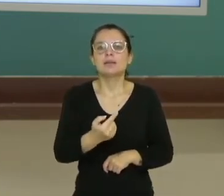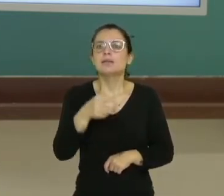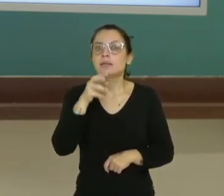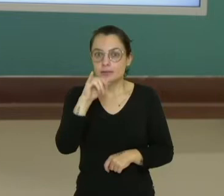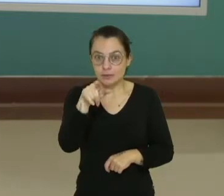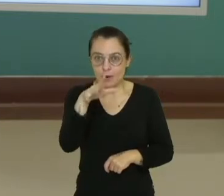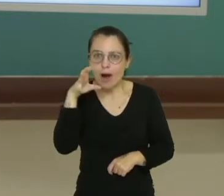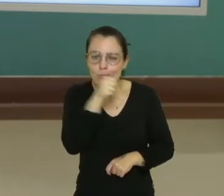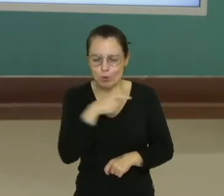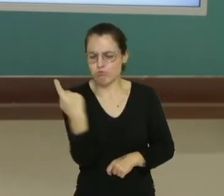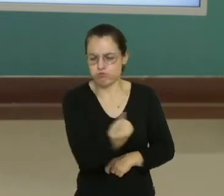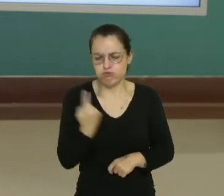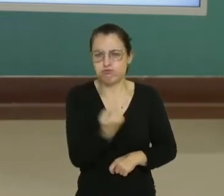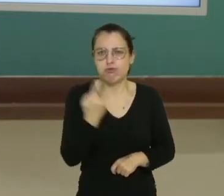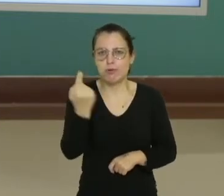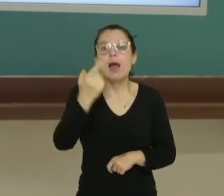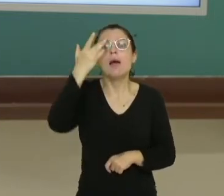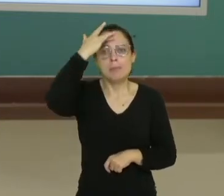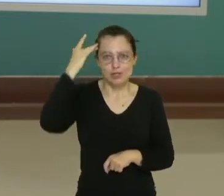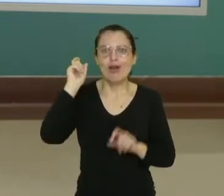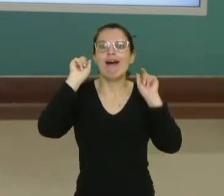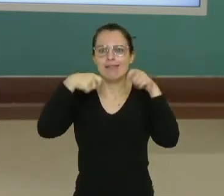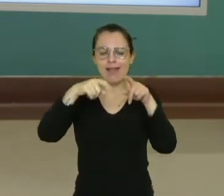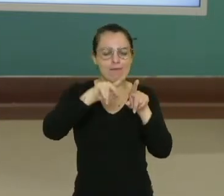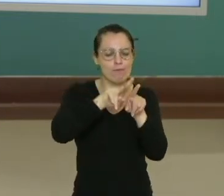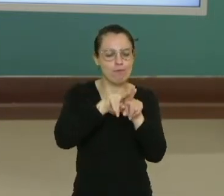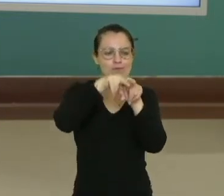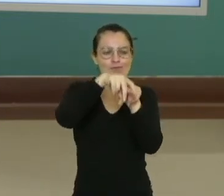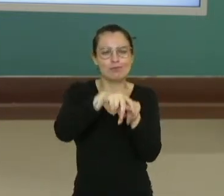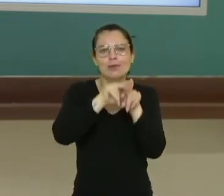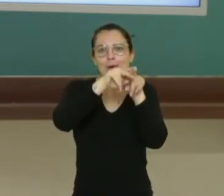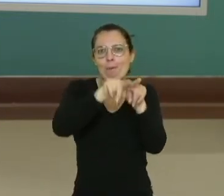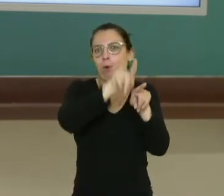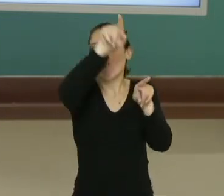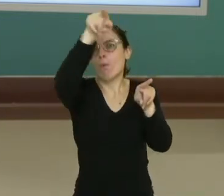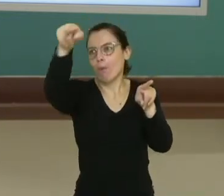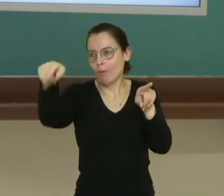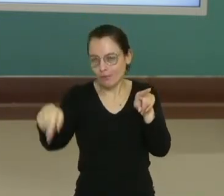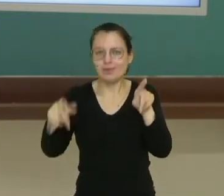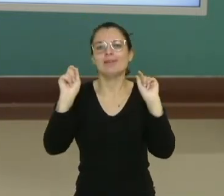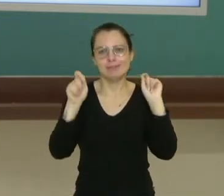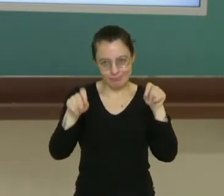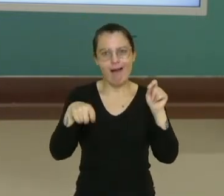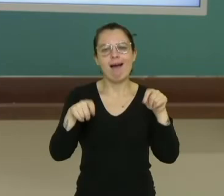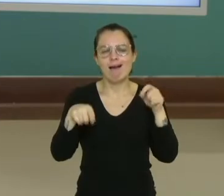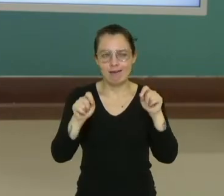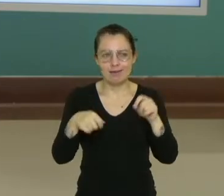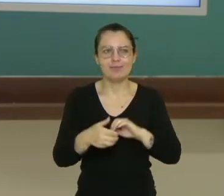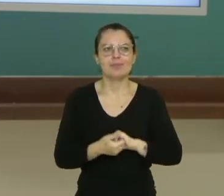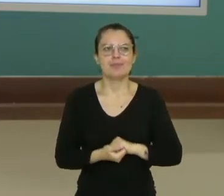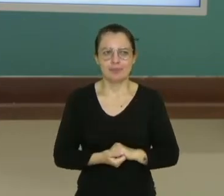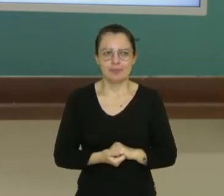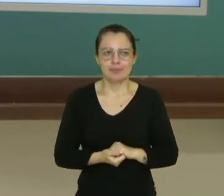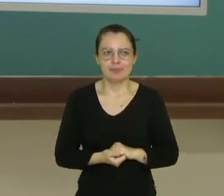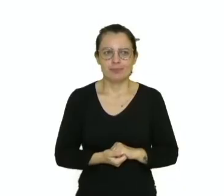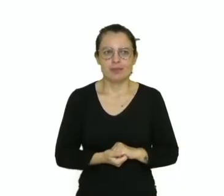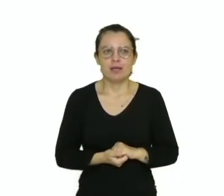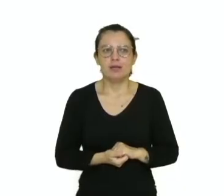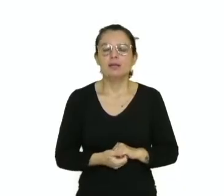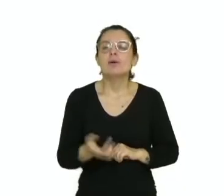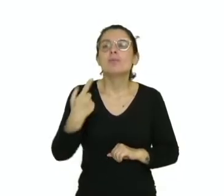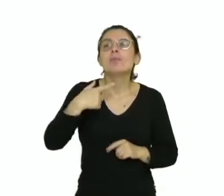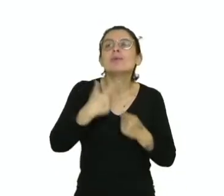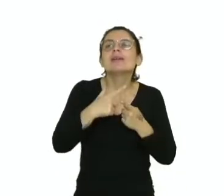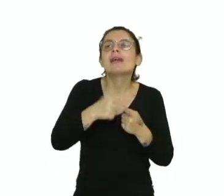envolvida. A grande sacada daqui é que as leis de Newton elas têm que ser corrigidas, né? Então, o que acaba acontecendo na realidade? A